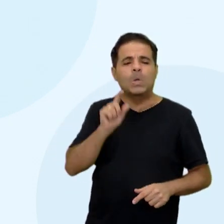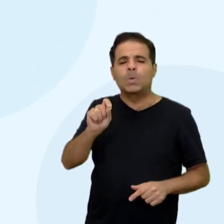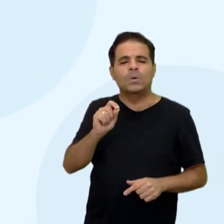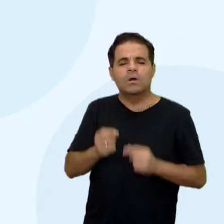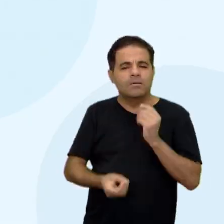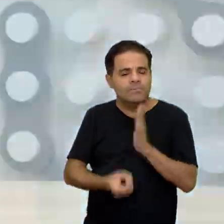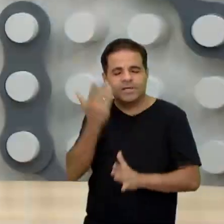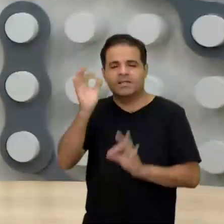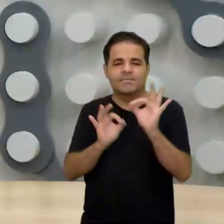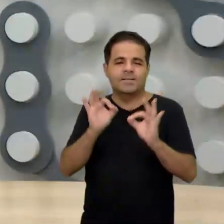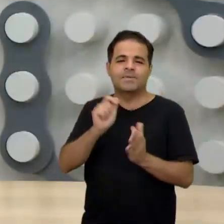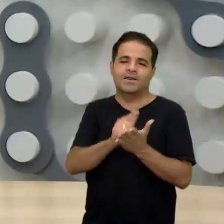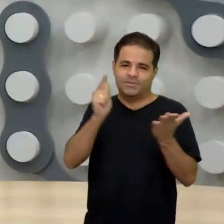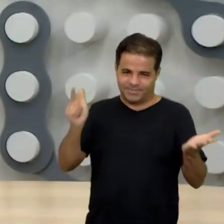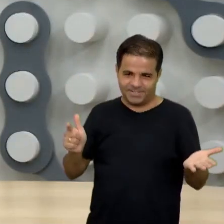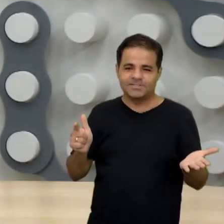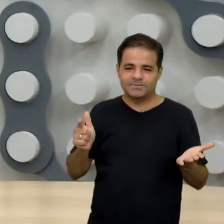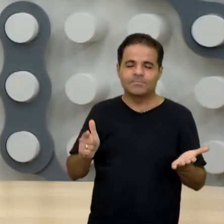o jornalismo, né? Então,